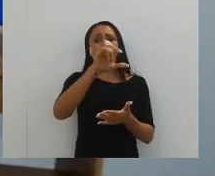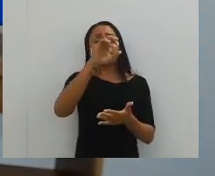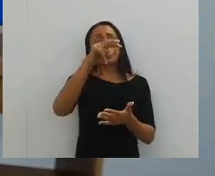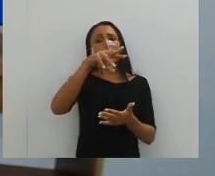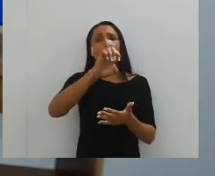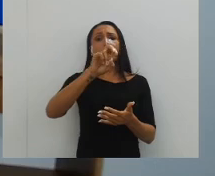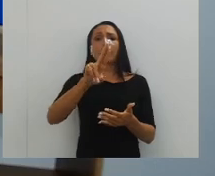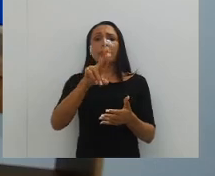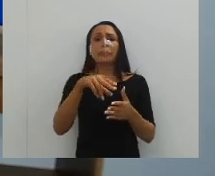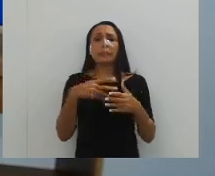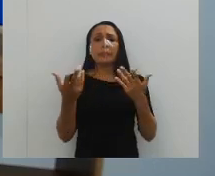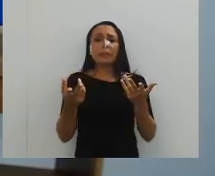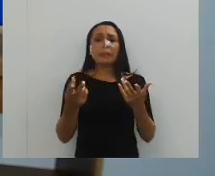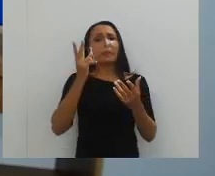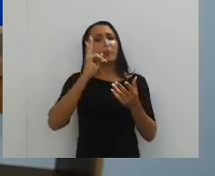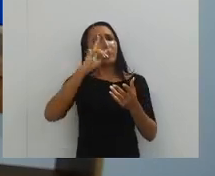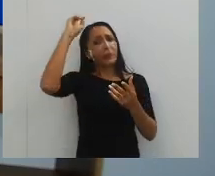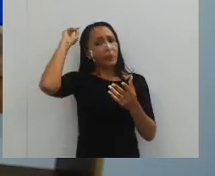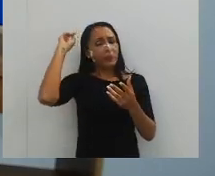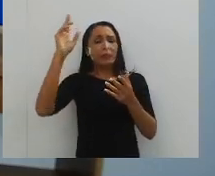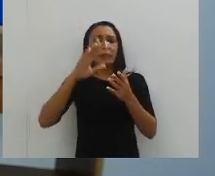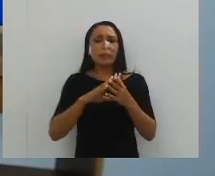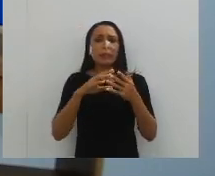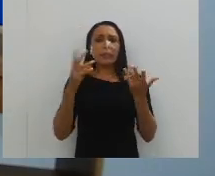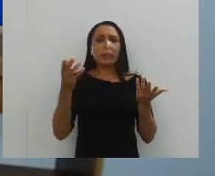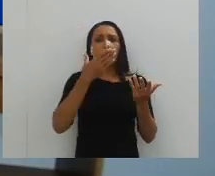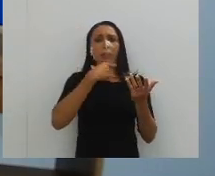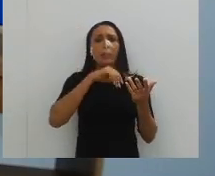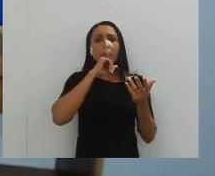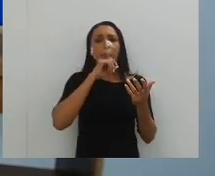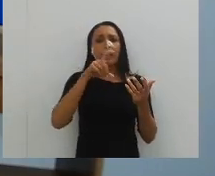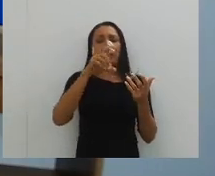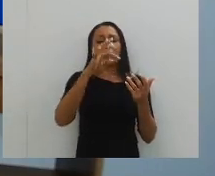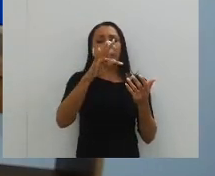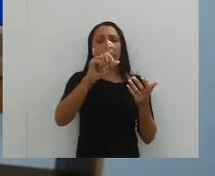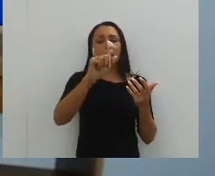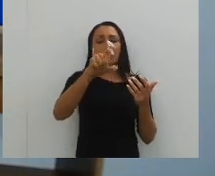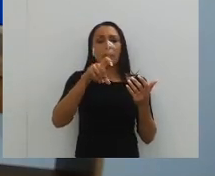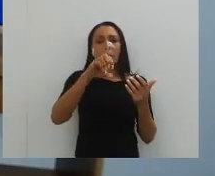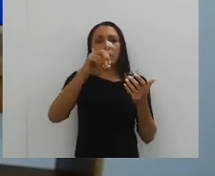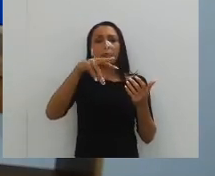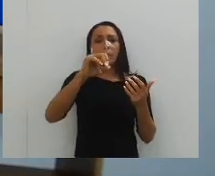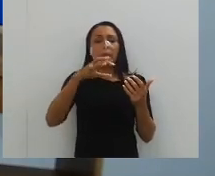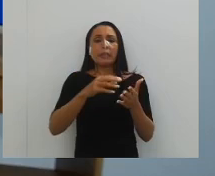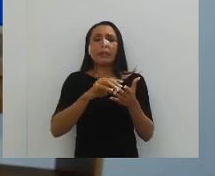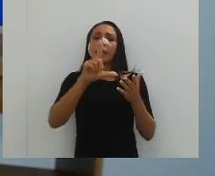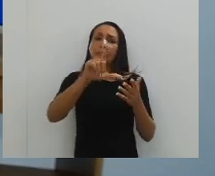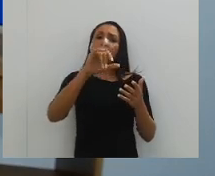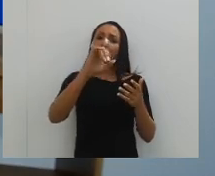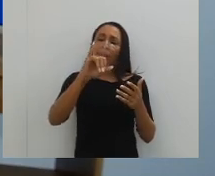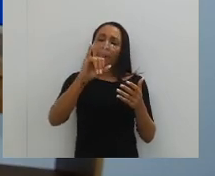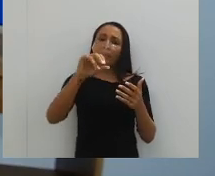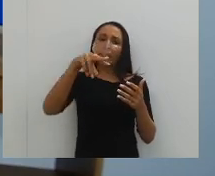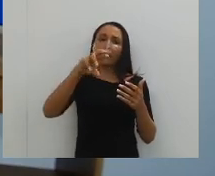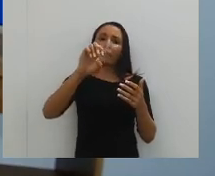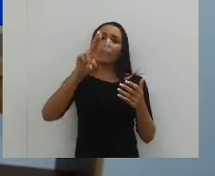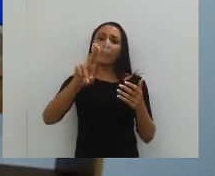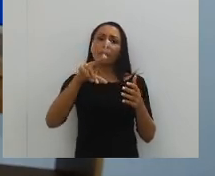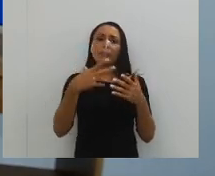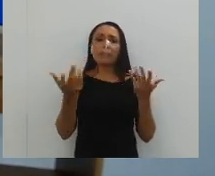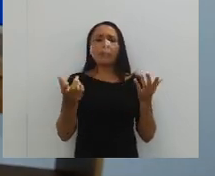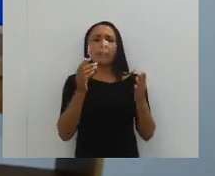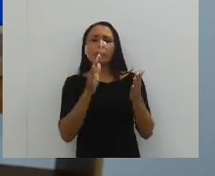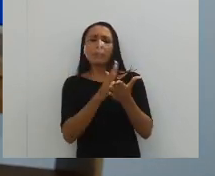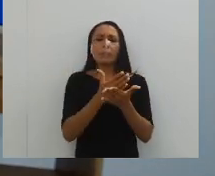de vestibular dizendo que o pai da taxonomia é Linneu. Porque todas as ideias que a gente usa hoje, por mais que algumas